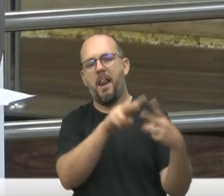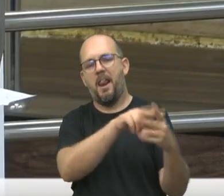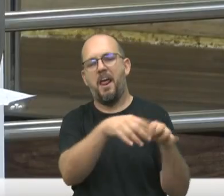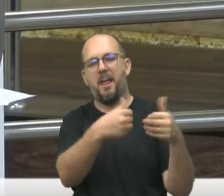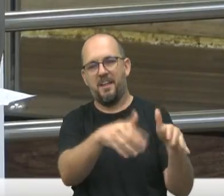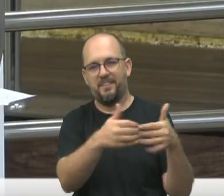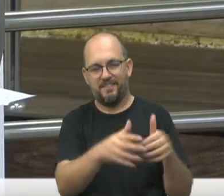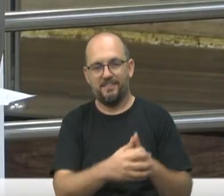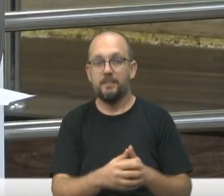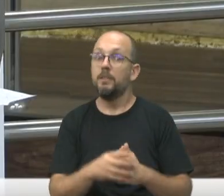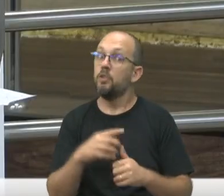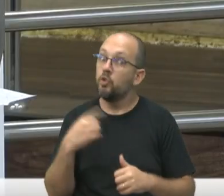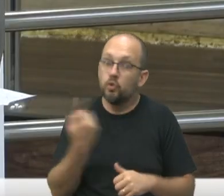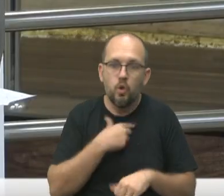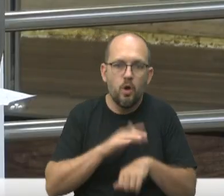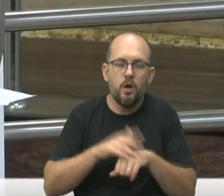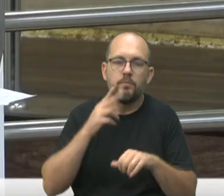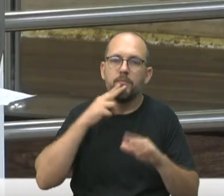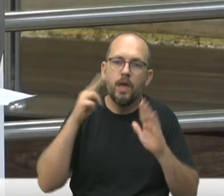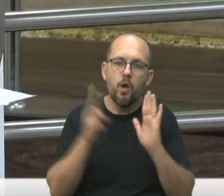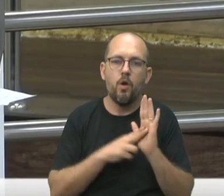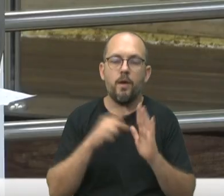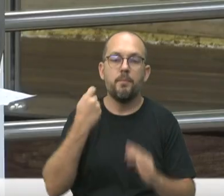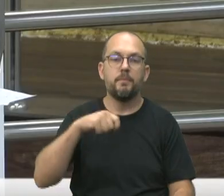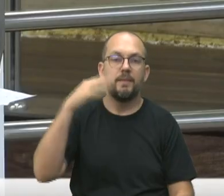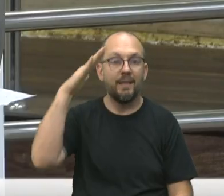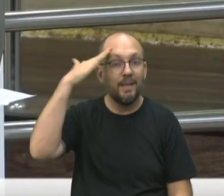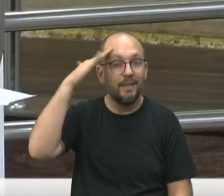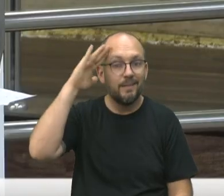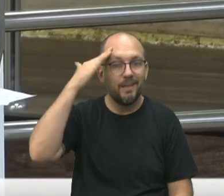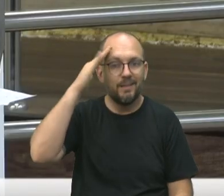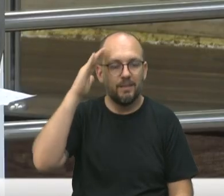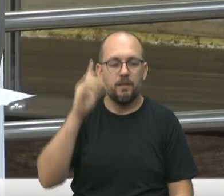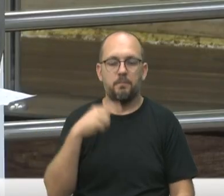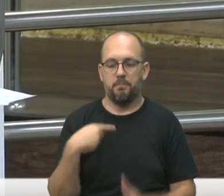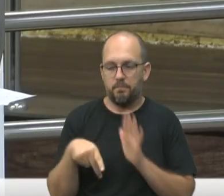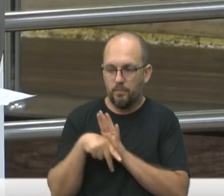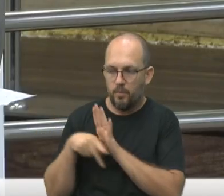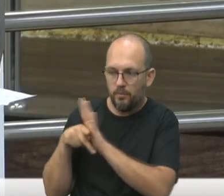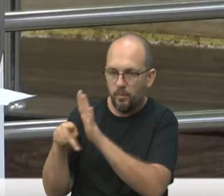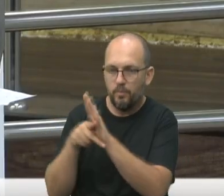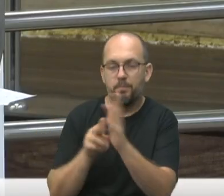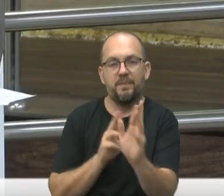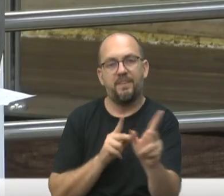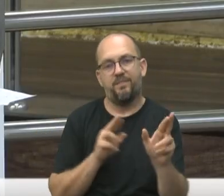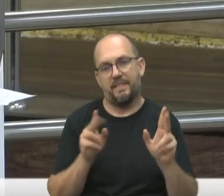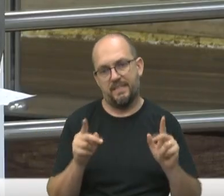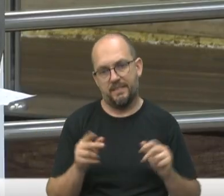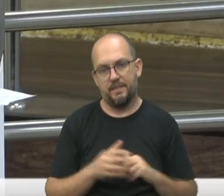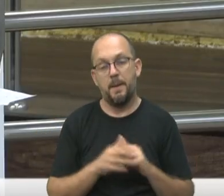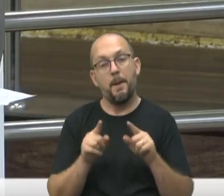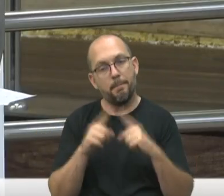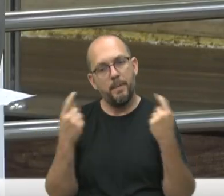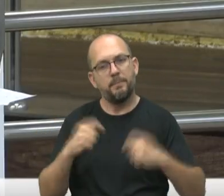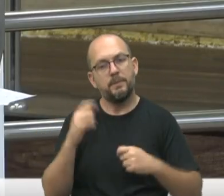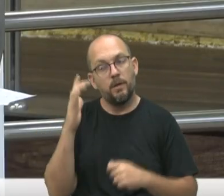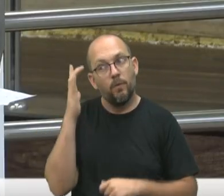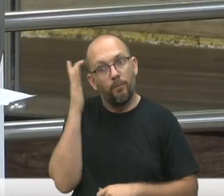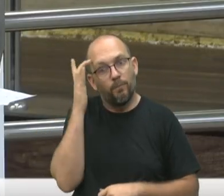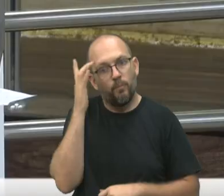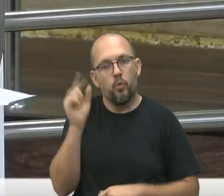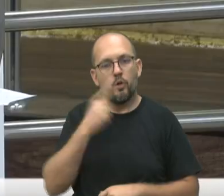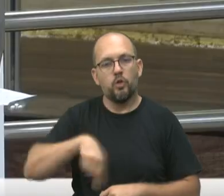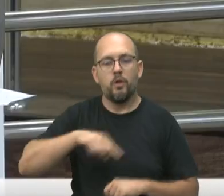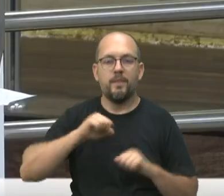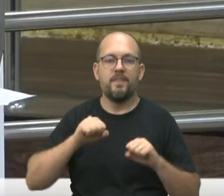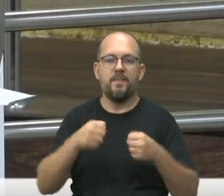gente reconheça e entenda as nossas diferenças, mas que nós sejamos coerentes com o que a gente defende. As